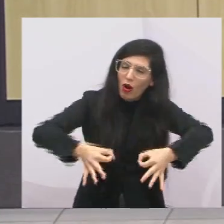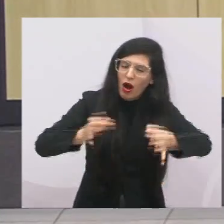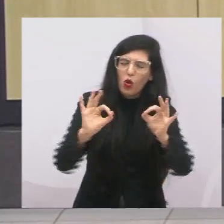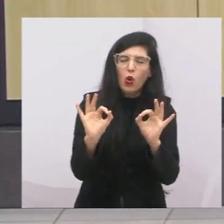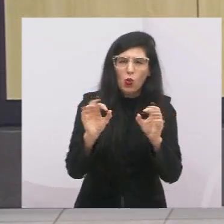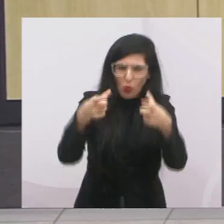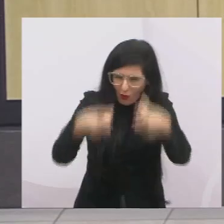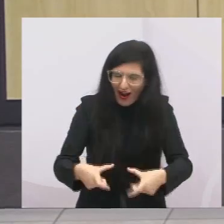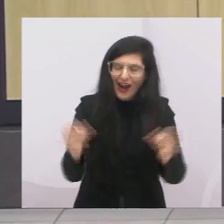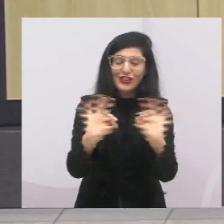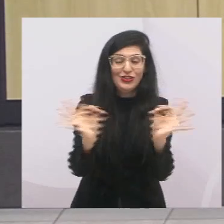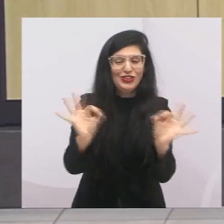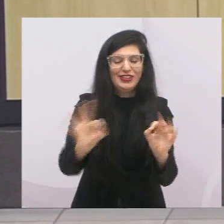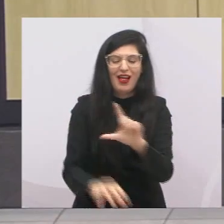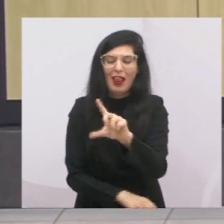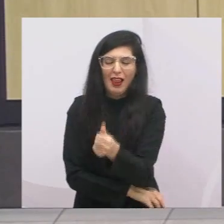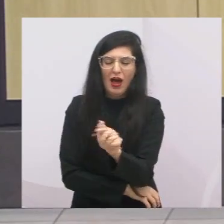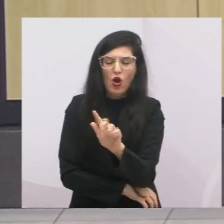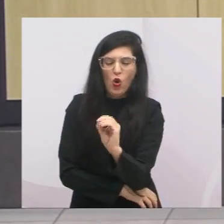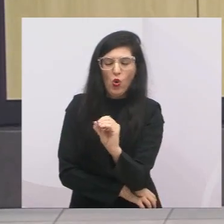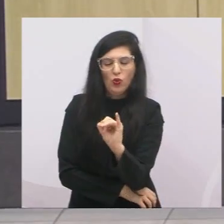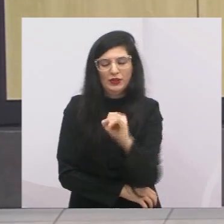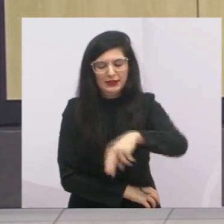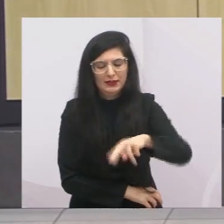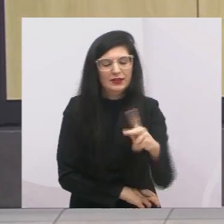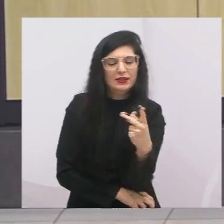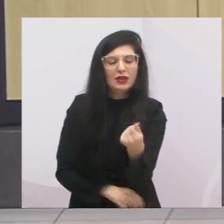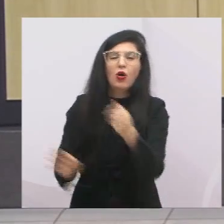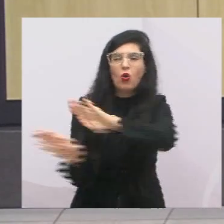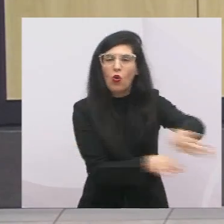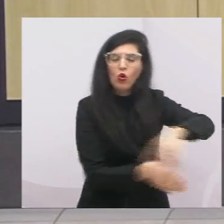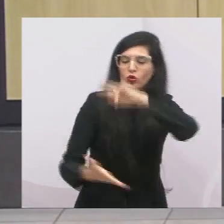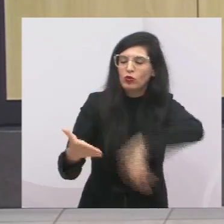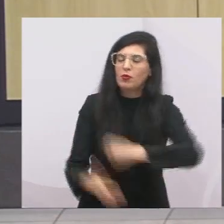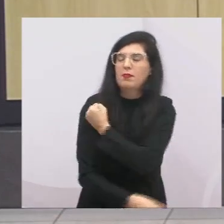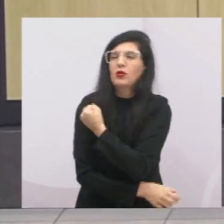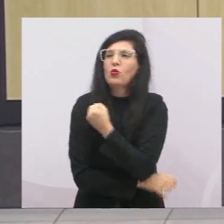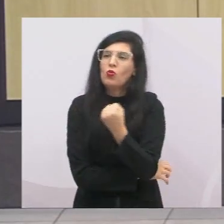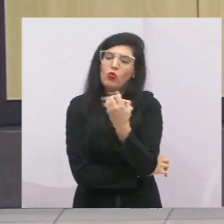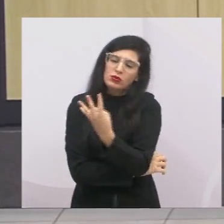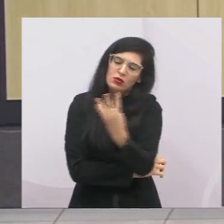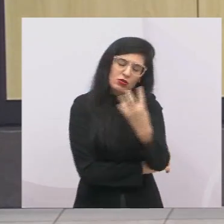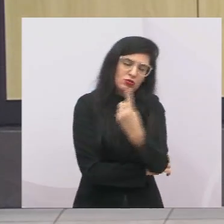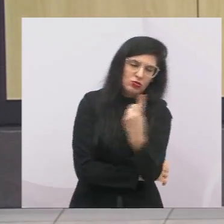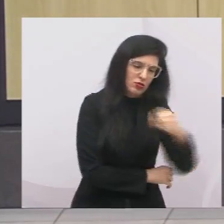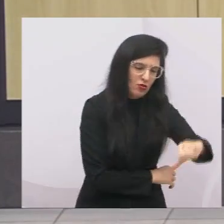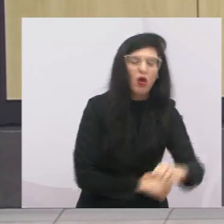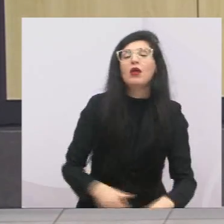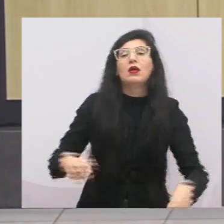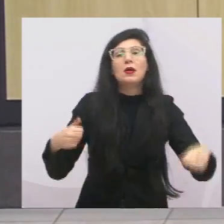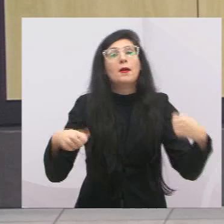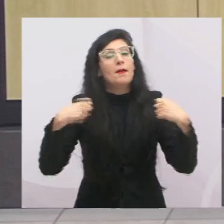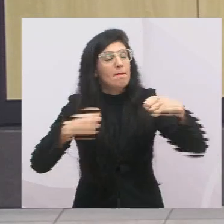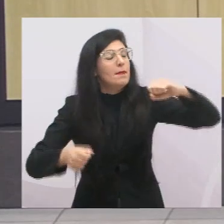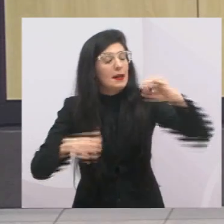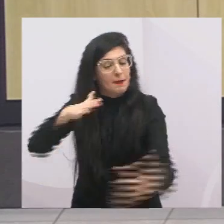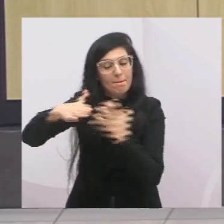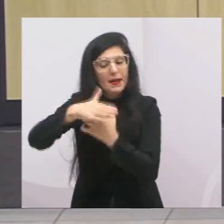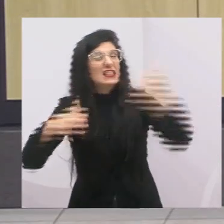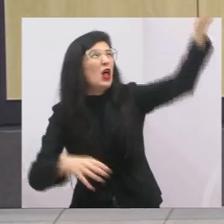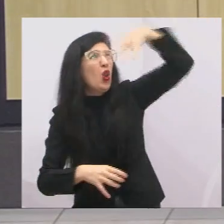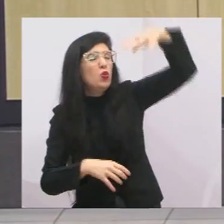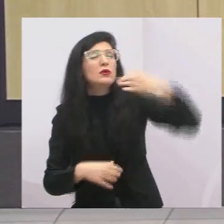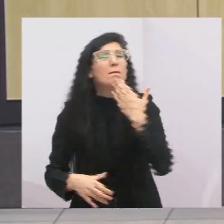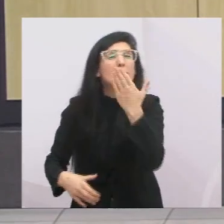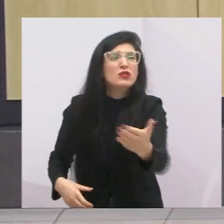vereador Valmir Parque, do Meia Lua. Requerimento número 419. A EDP solicitando a substituição de 2 postes de madeira que